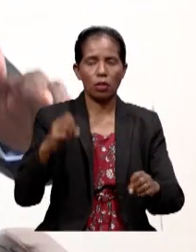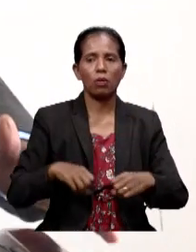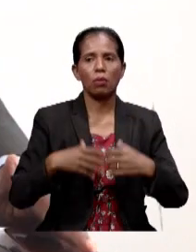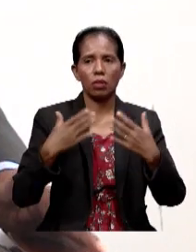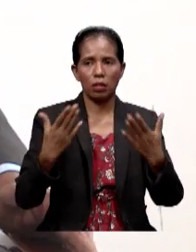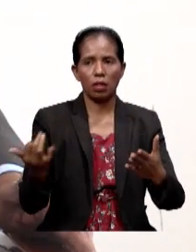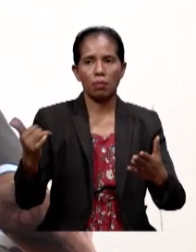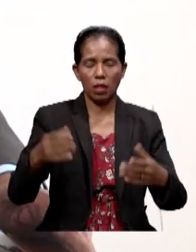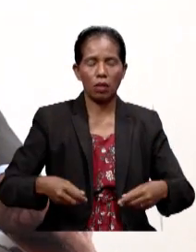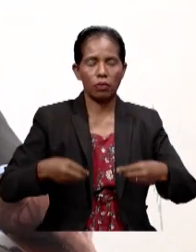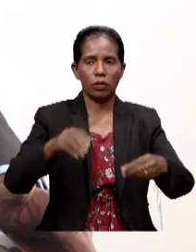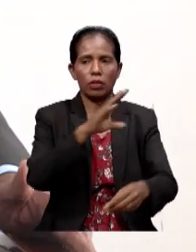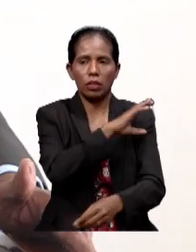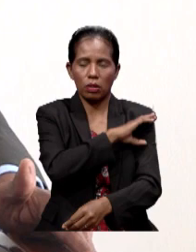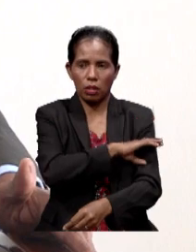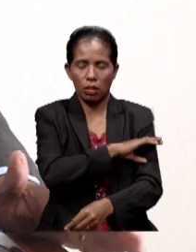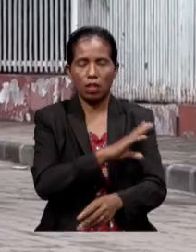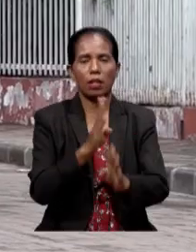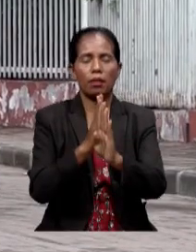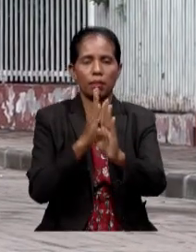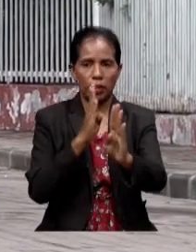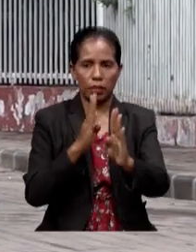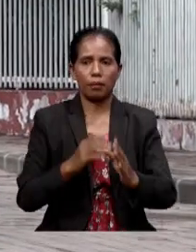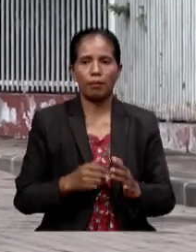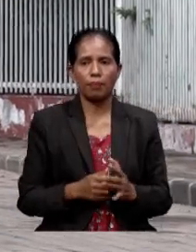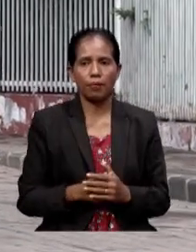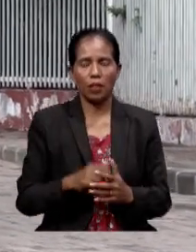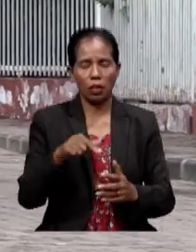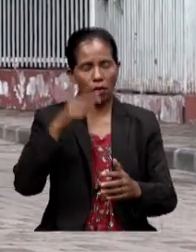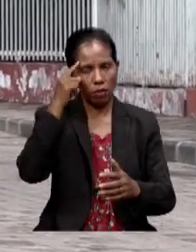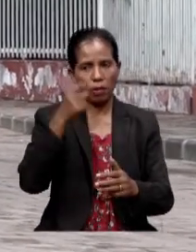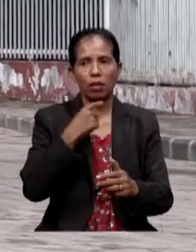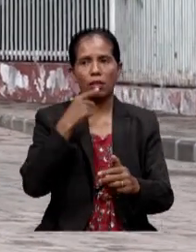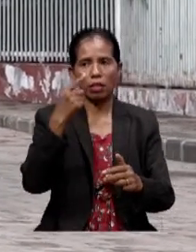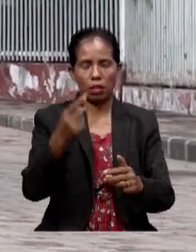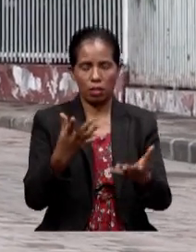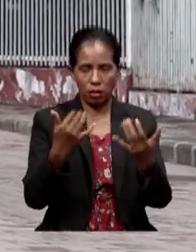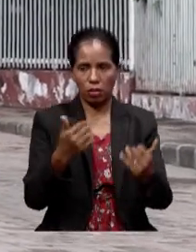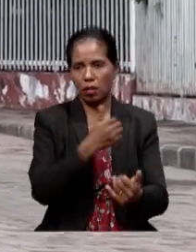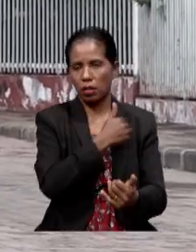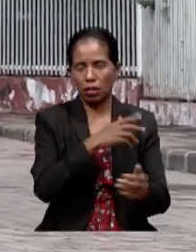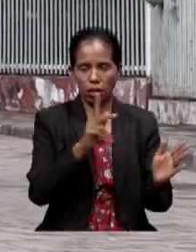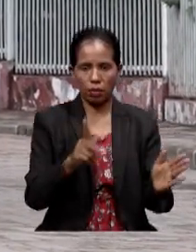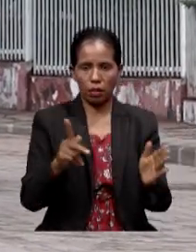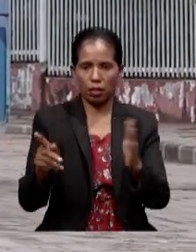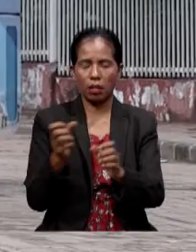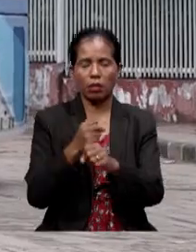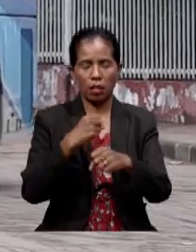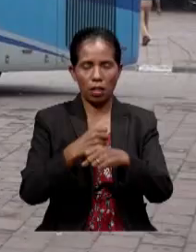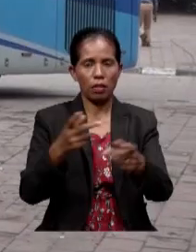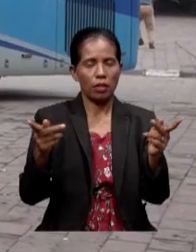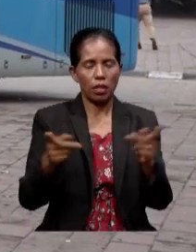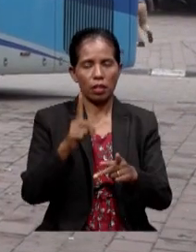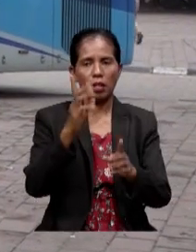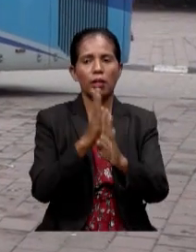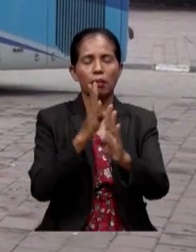assegura a segurança da Bicirana. Governante ne hatutan dadau ne sedau ki ha plano atu halo terminal ida